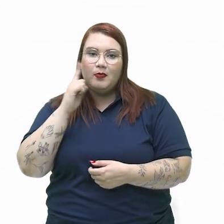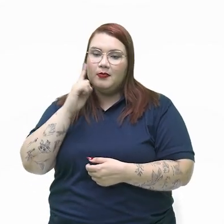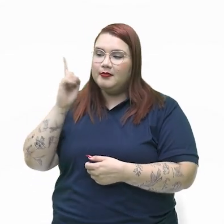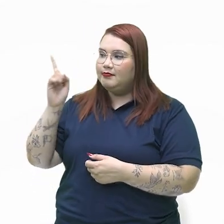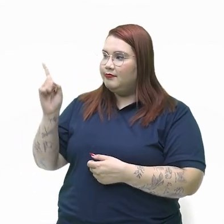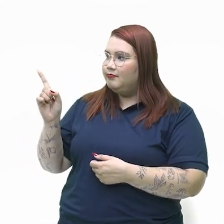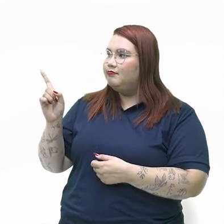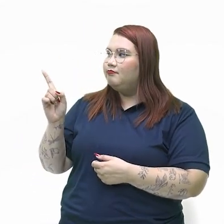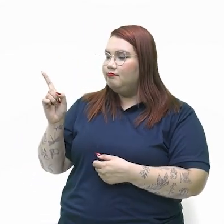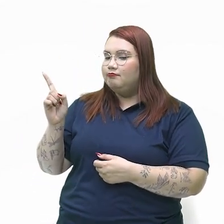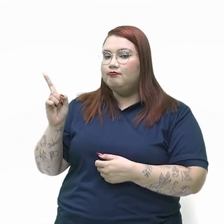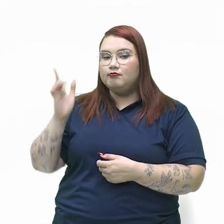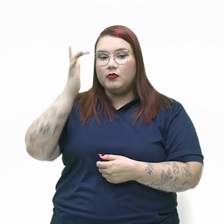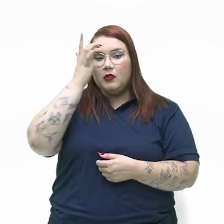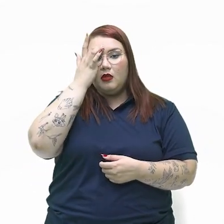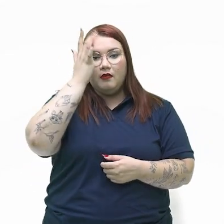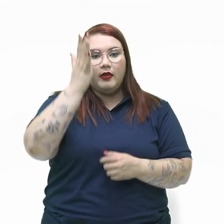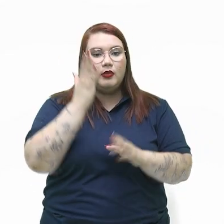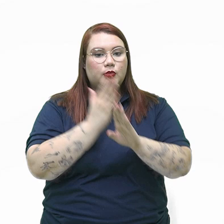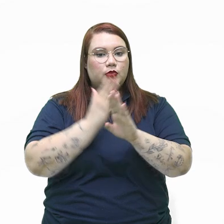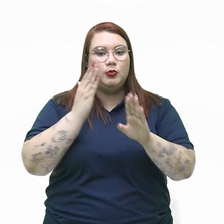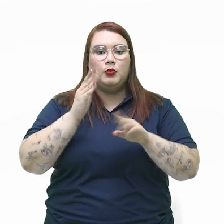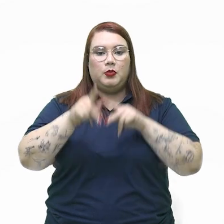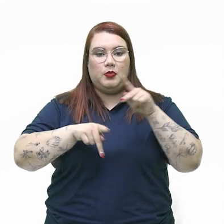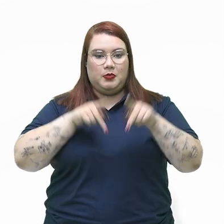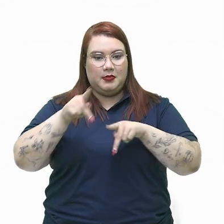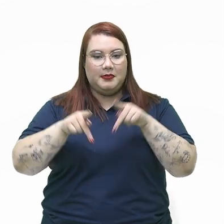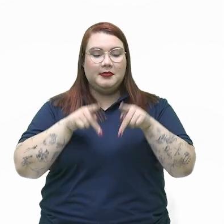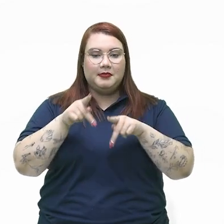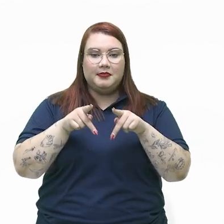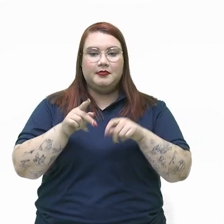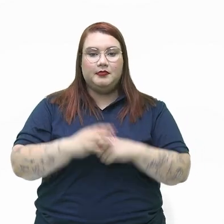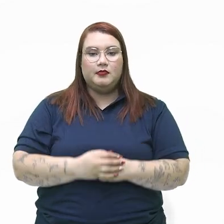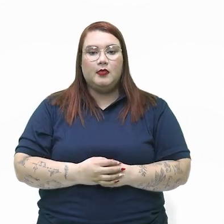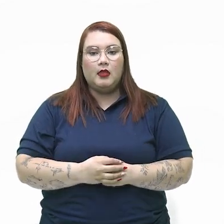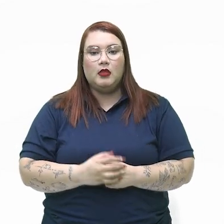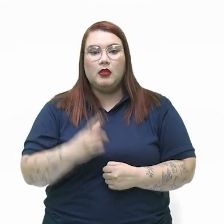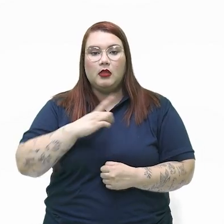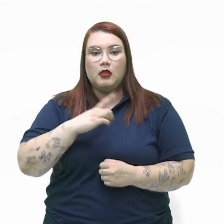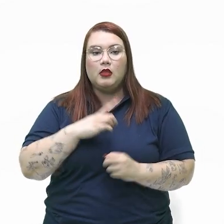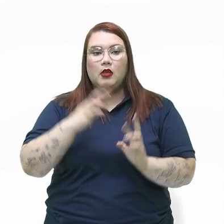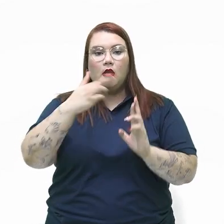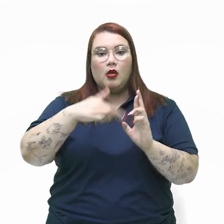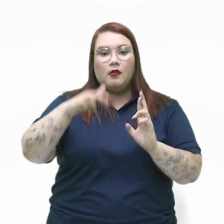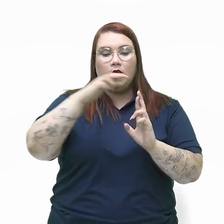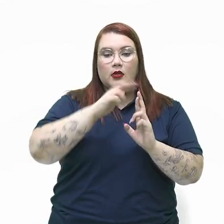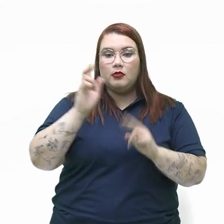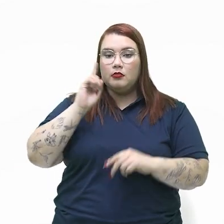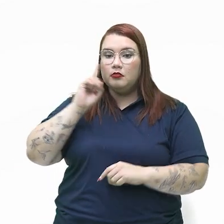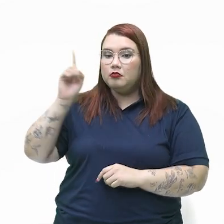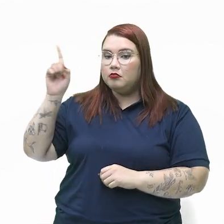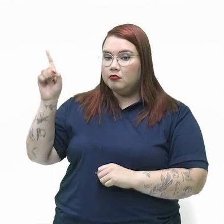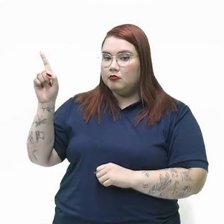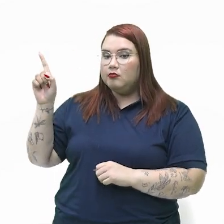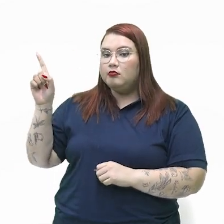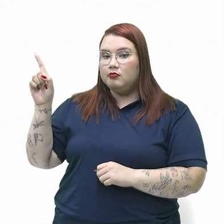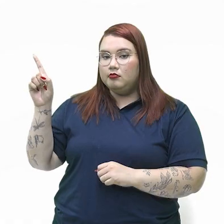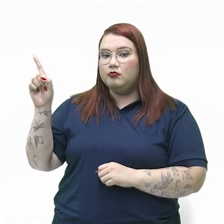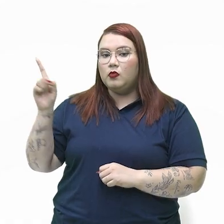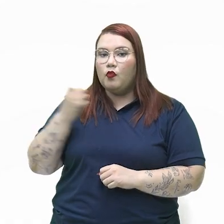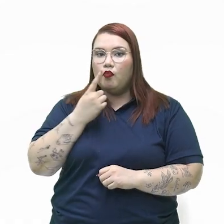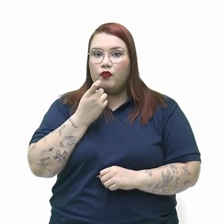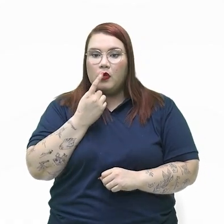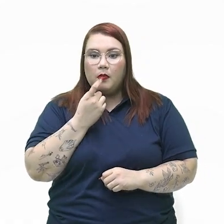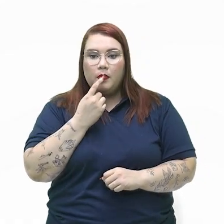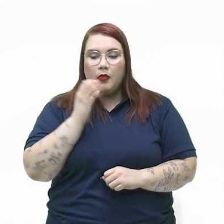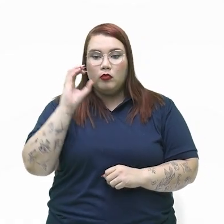facilmente identifica aí na população. A trissomia está apontada na setinha aí, destacada em